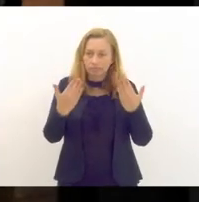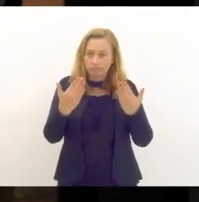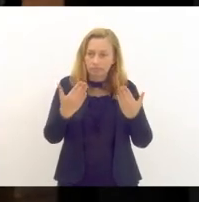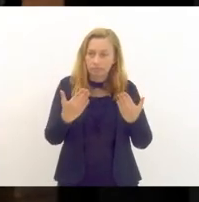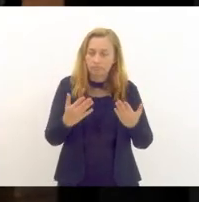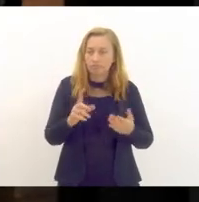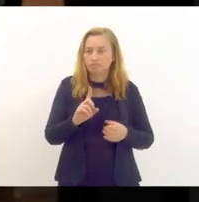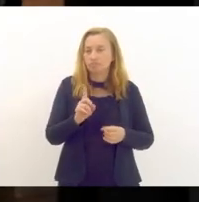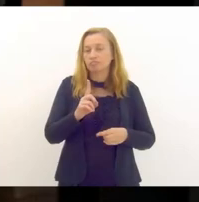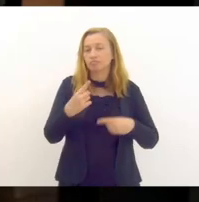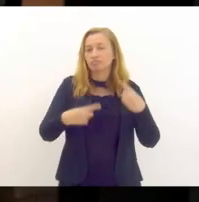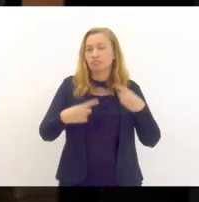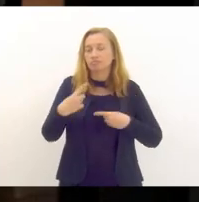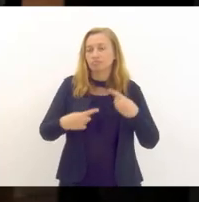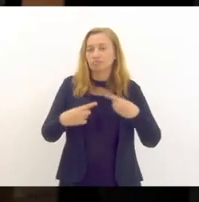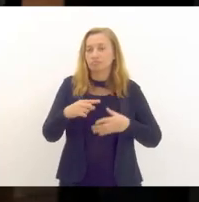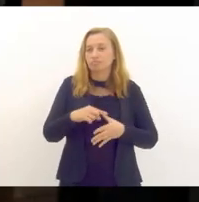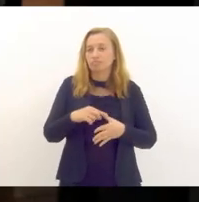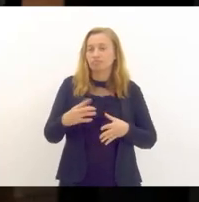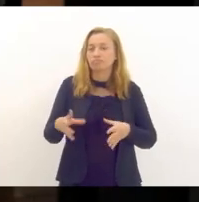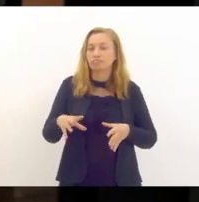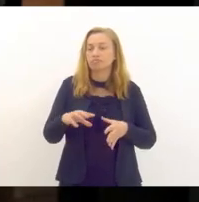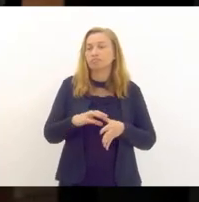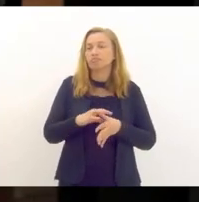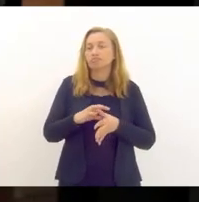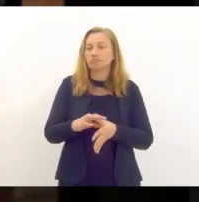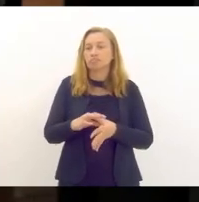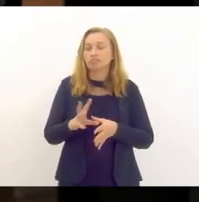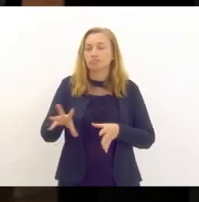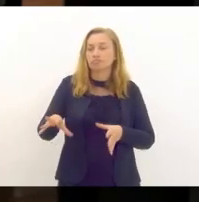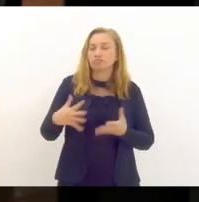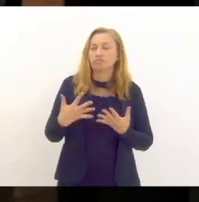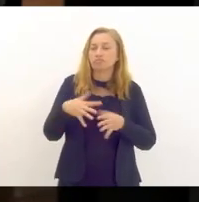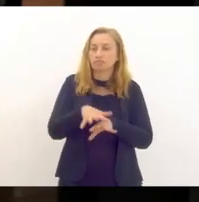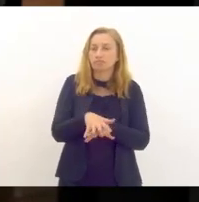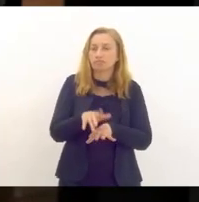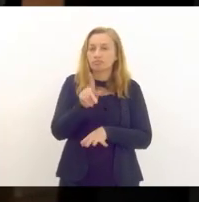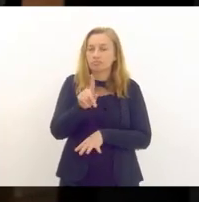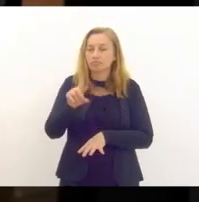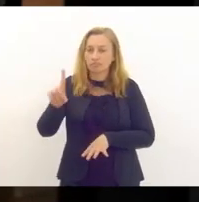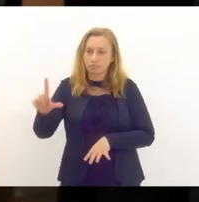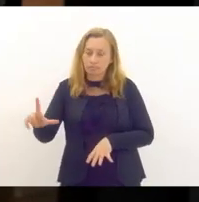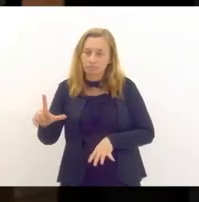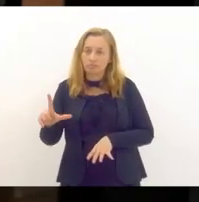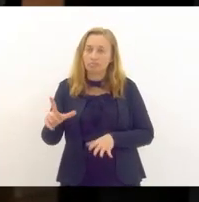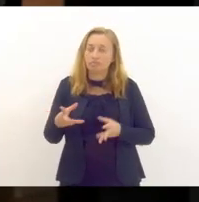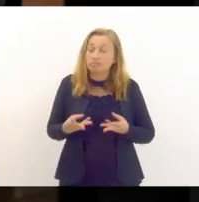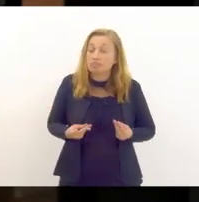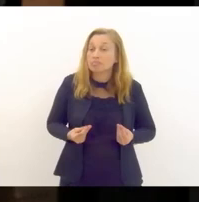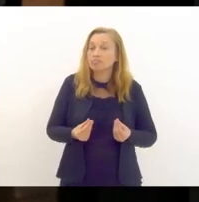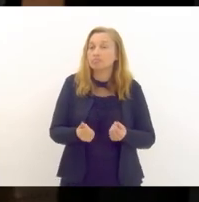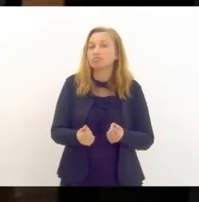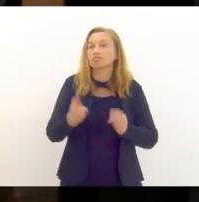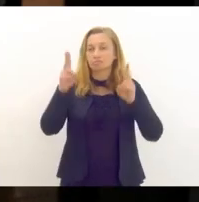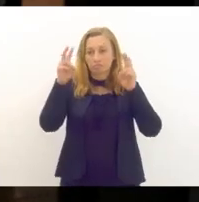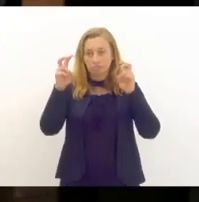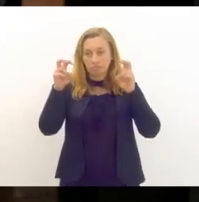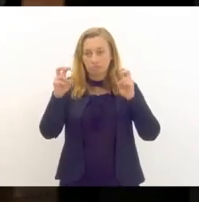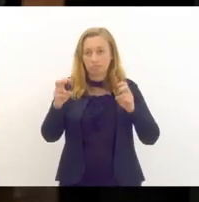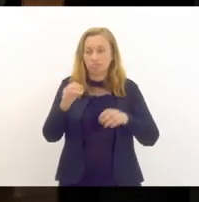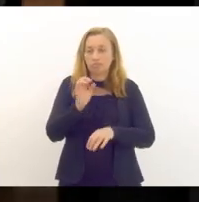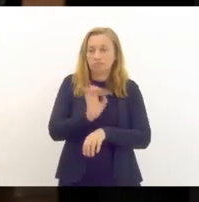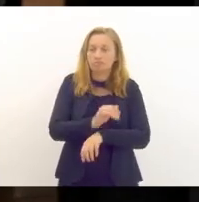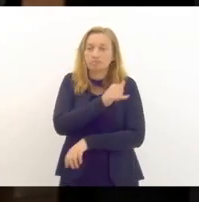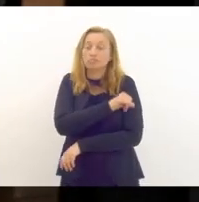excelência também não discutiu com nenhum Líder a inclusão do pdl que é uma matéria muito sensível para todo estado do Rio de Janeiro peço desculpa vossa excelência